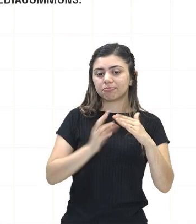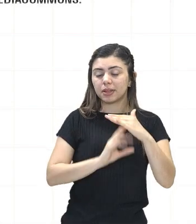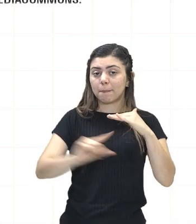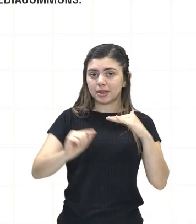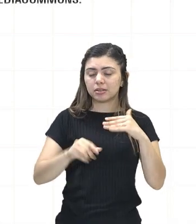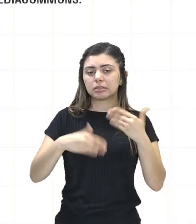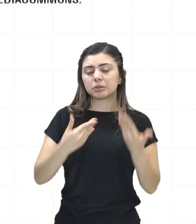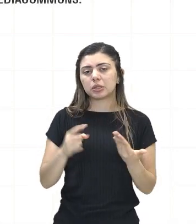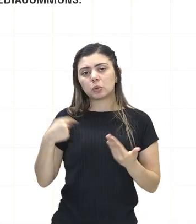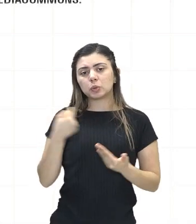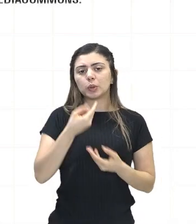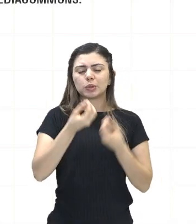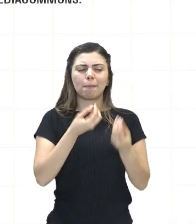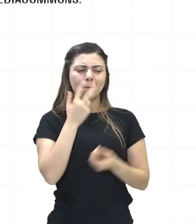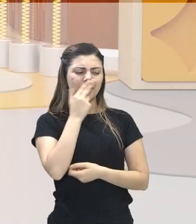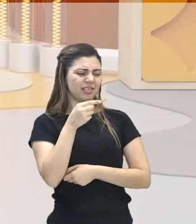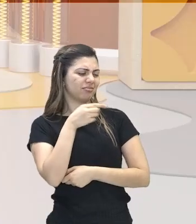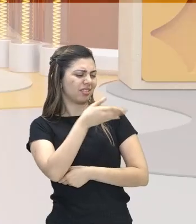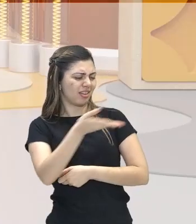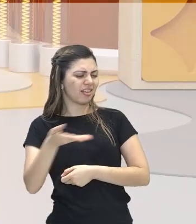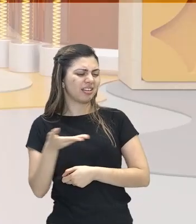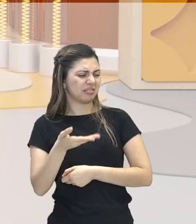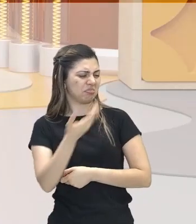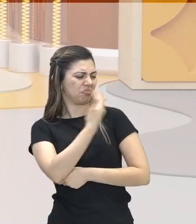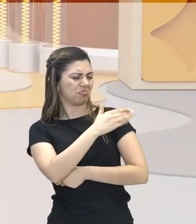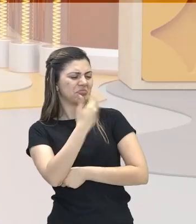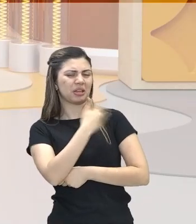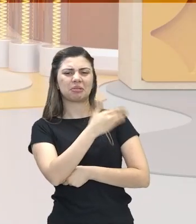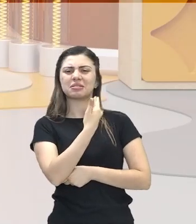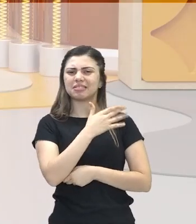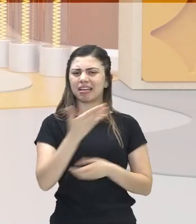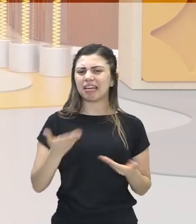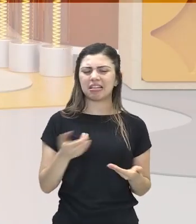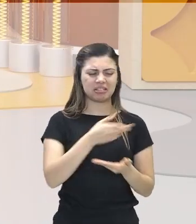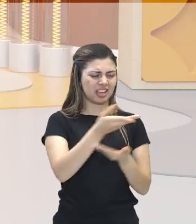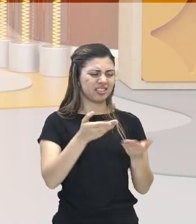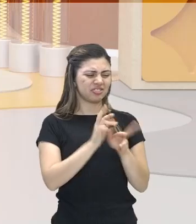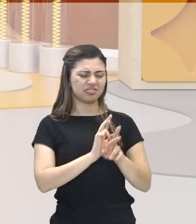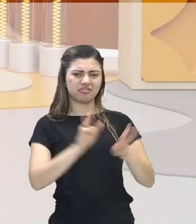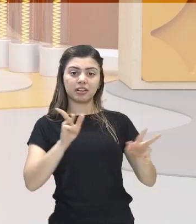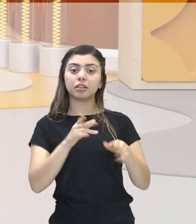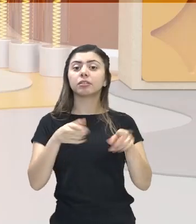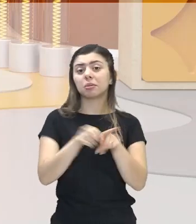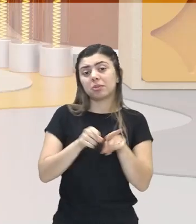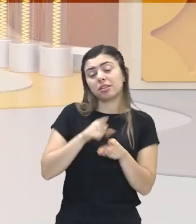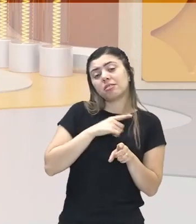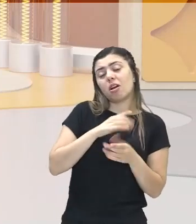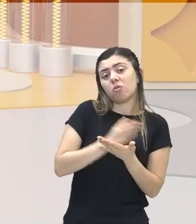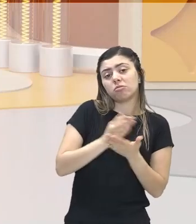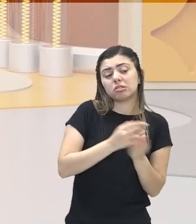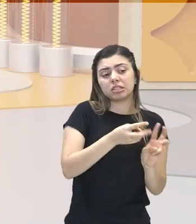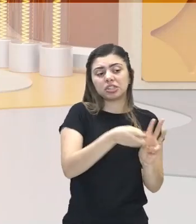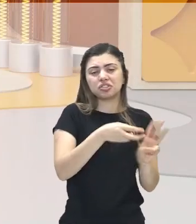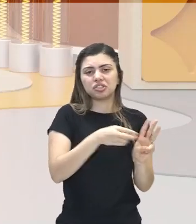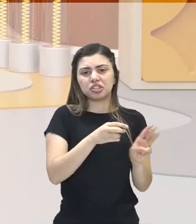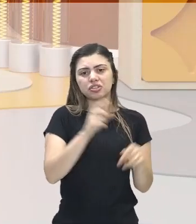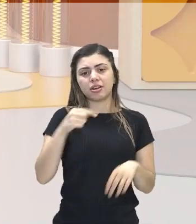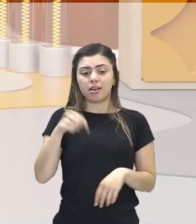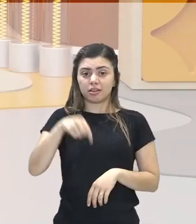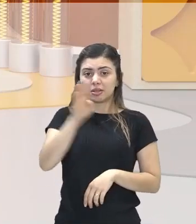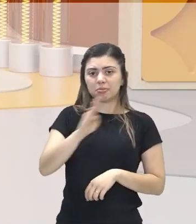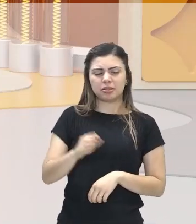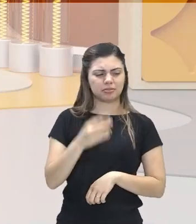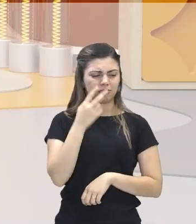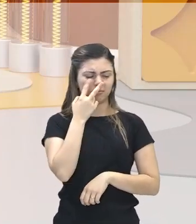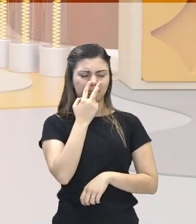tratarem imigrantes assim como se fossem pessoas selvagens, né? Totalmente diferentes. Até indígena, né? Costuma ser tratado no território brasileiro como